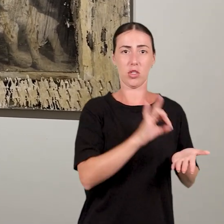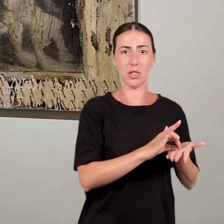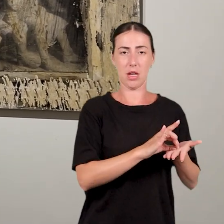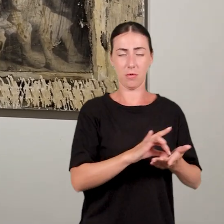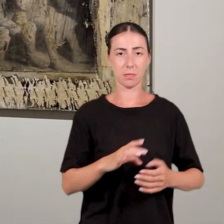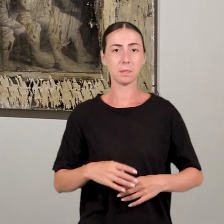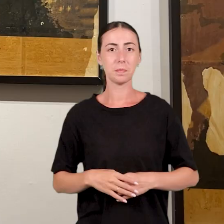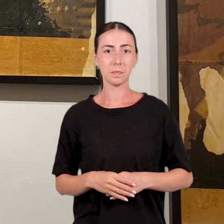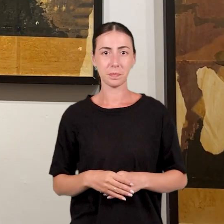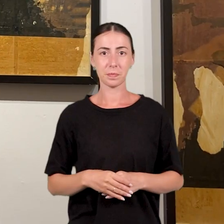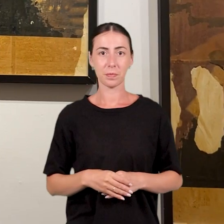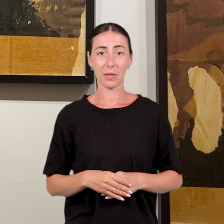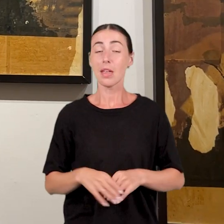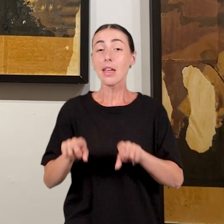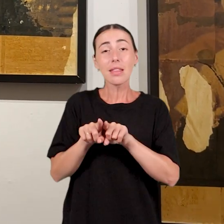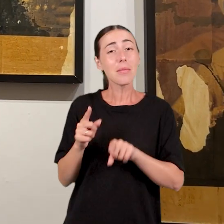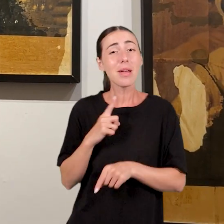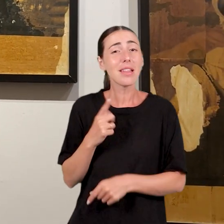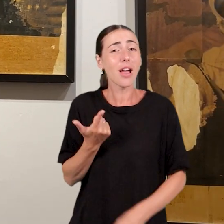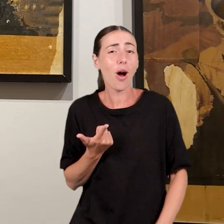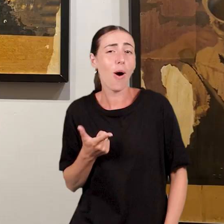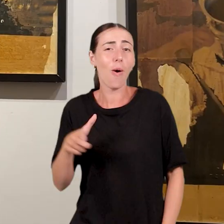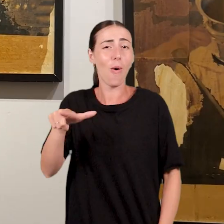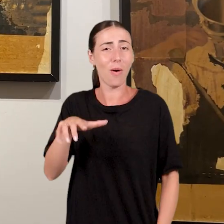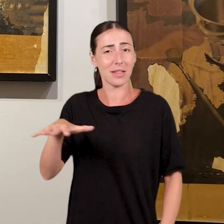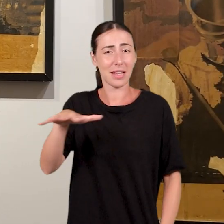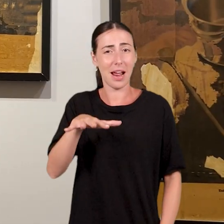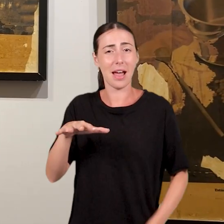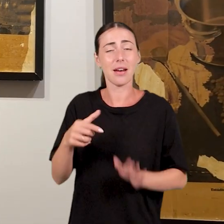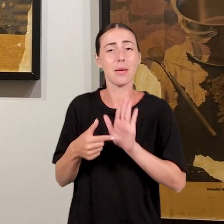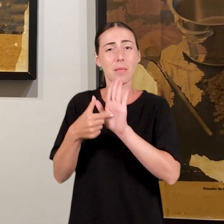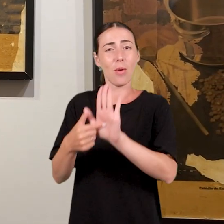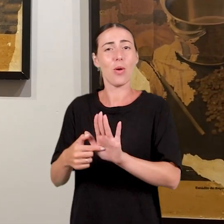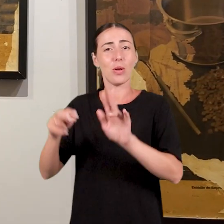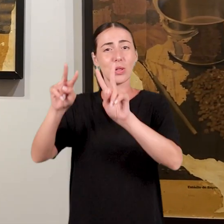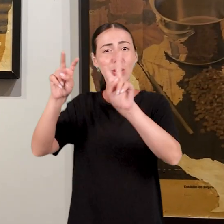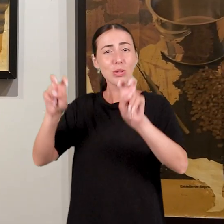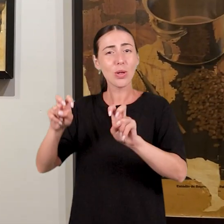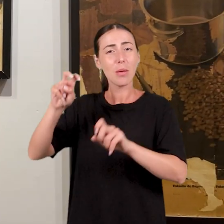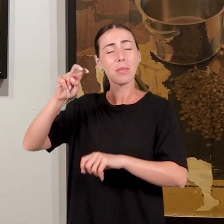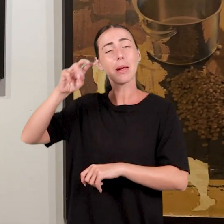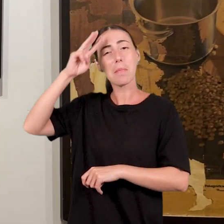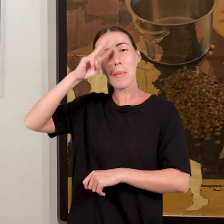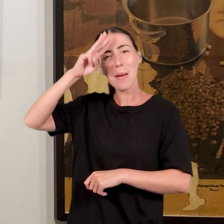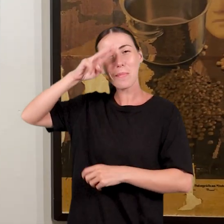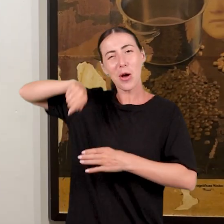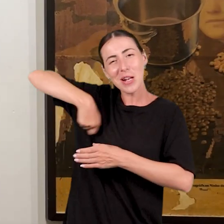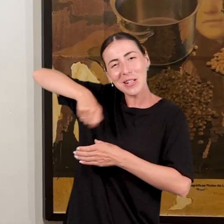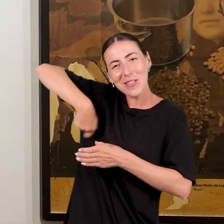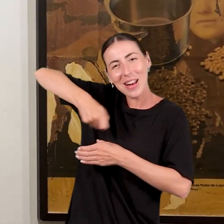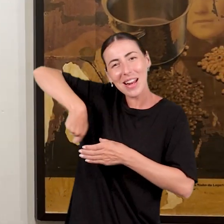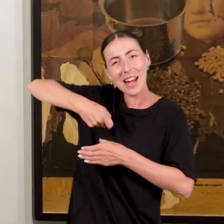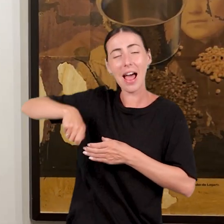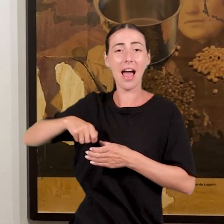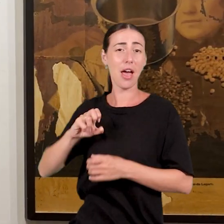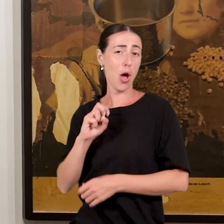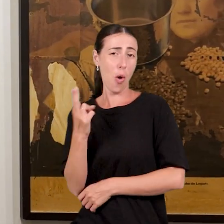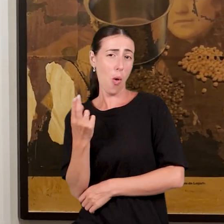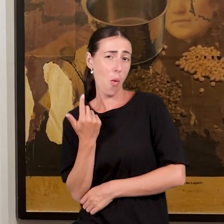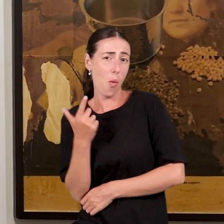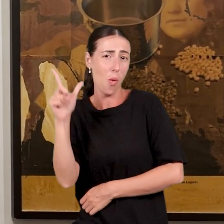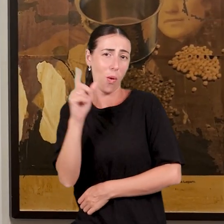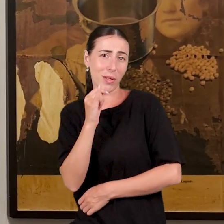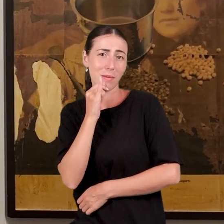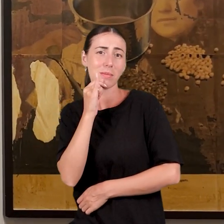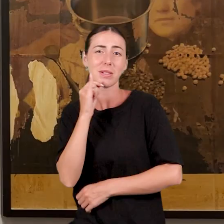povos. No espaço Paulo Gaiardi, obras das séries Memórias da Cozinha, Atestado da Loucura Necessária ou A Vaca Preta